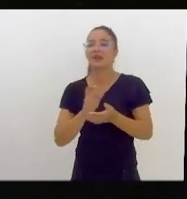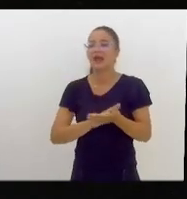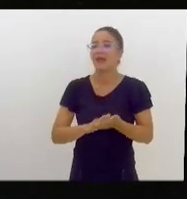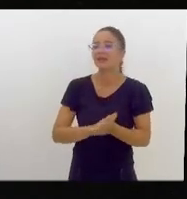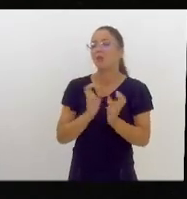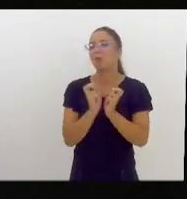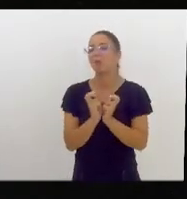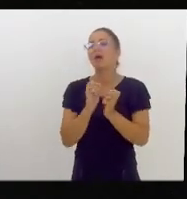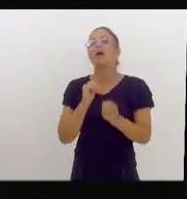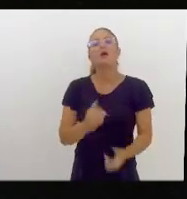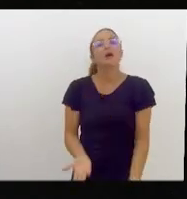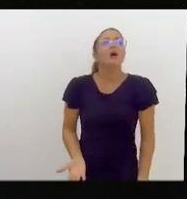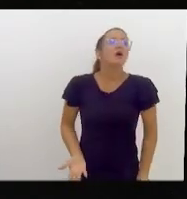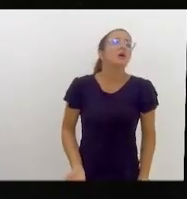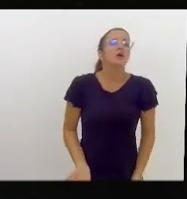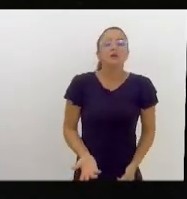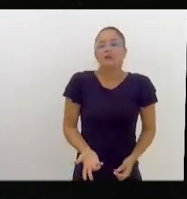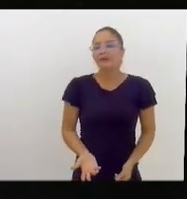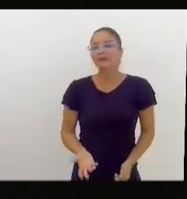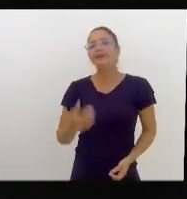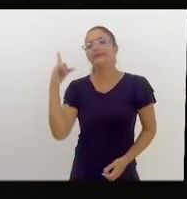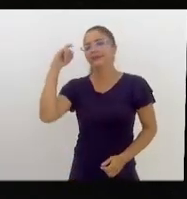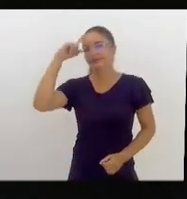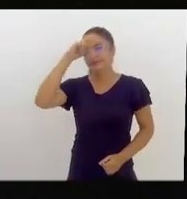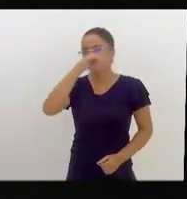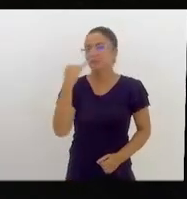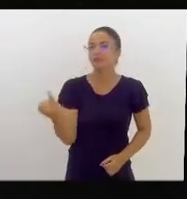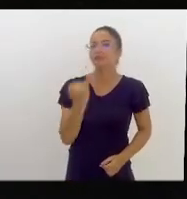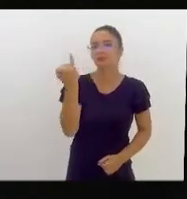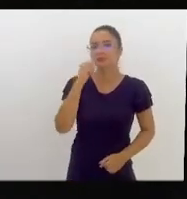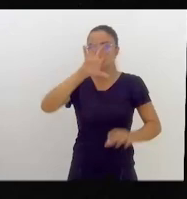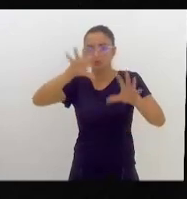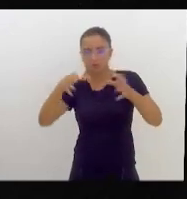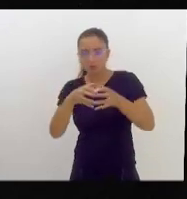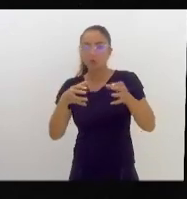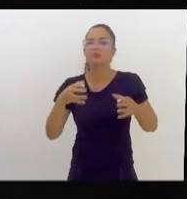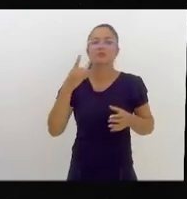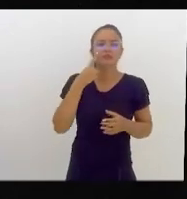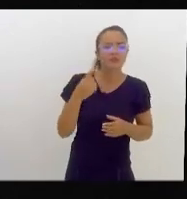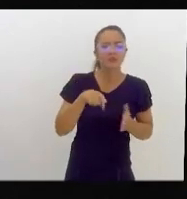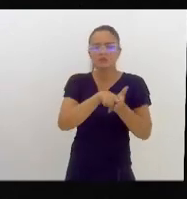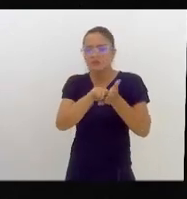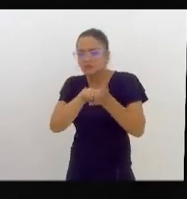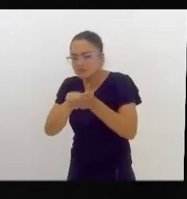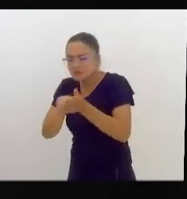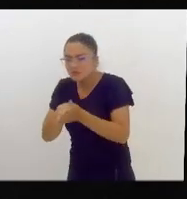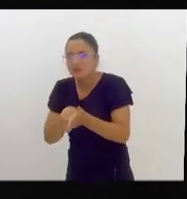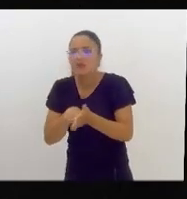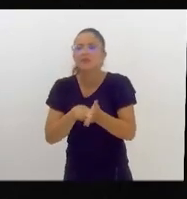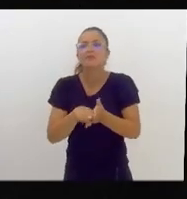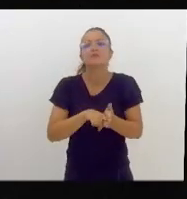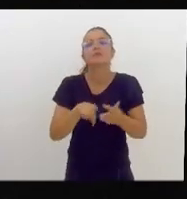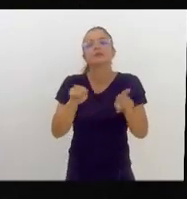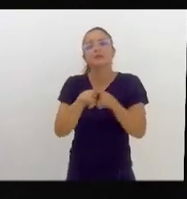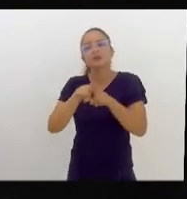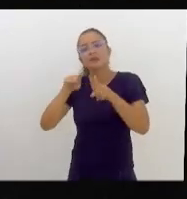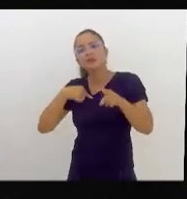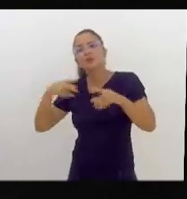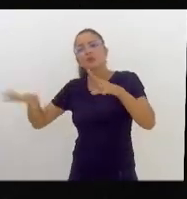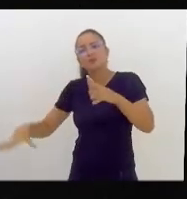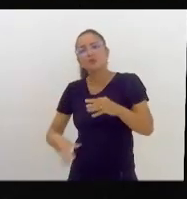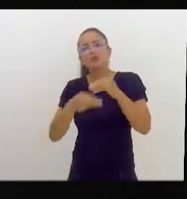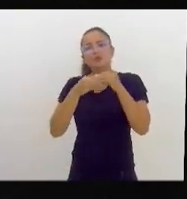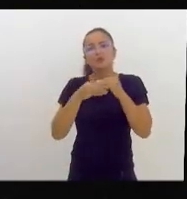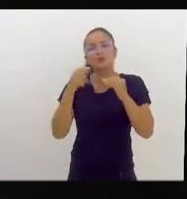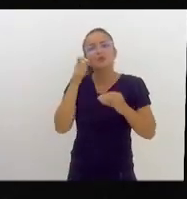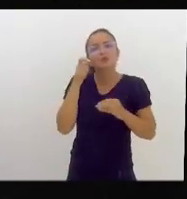podemos admitir isso. Por isso, a importância dessa comissão parlamentar de inquérito. Queria incrementar um dado interessante, que não foi nas